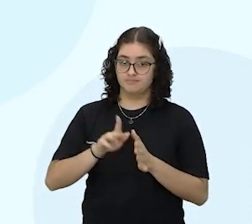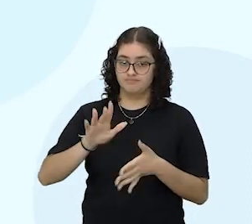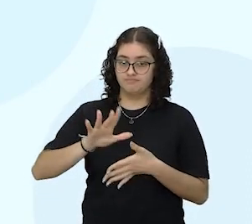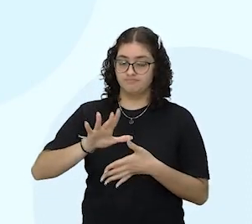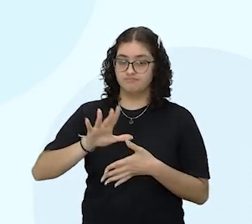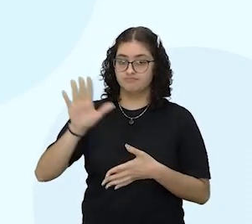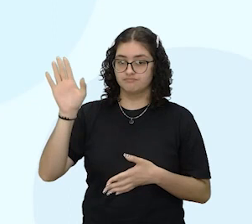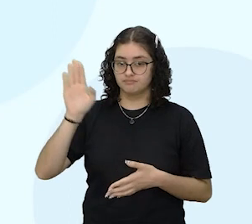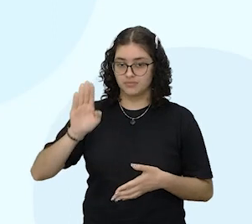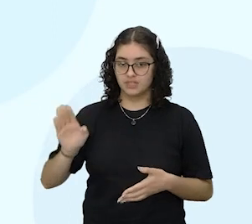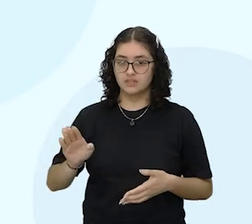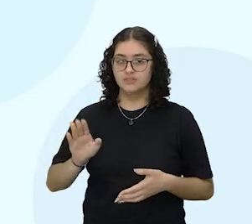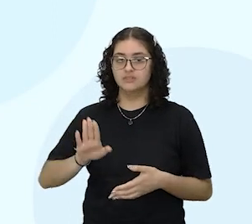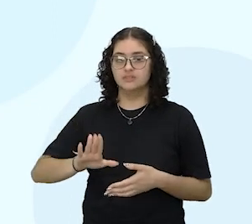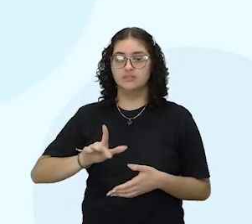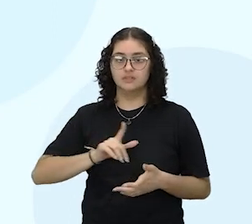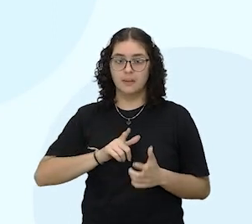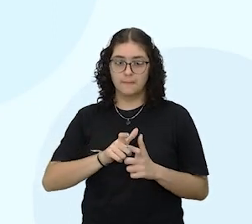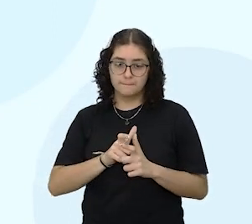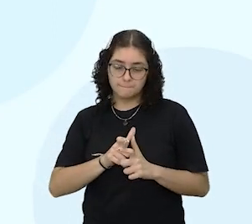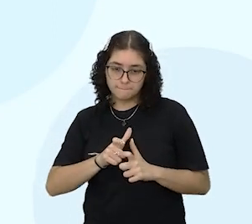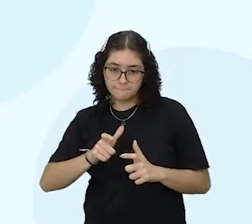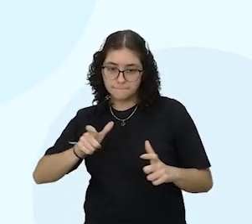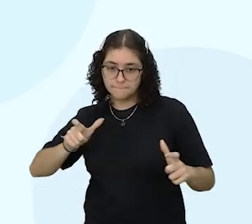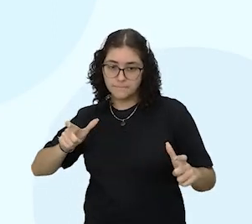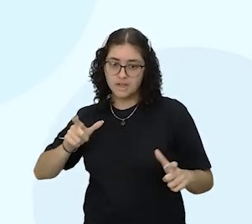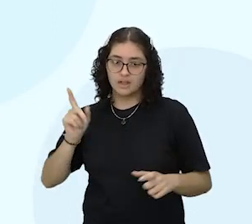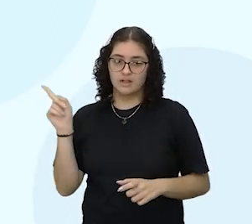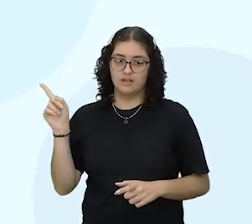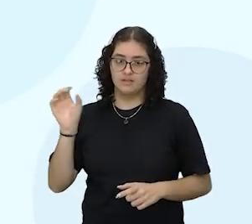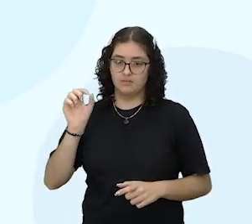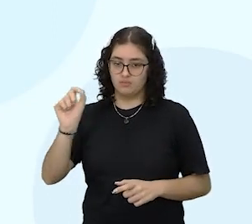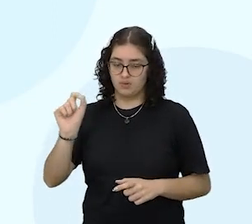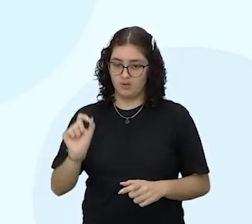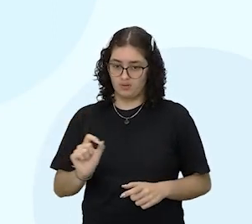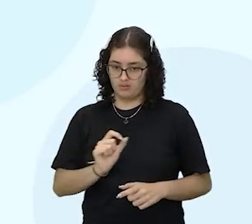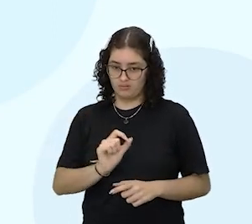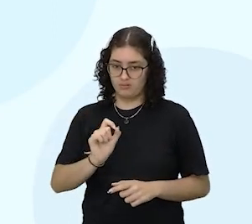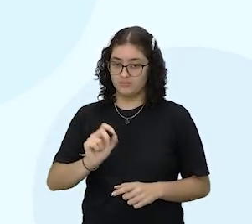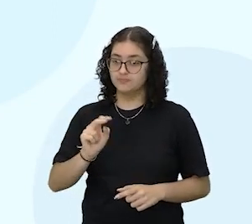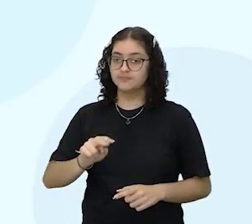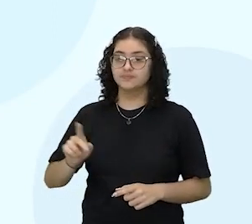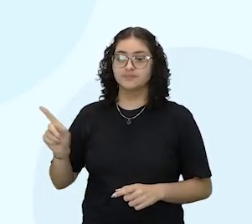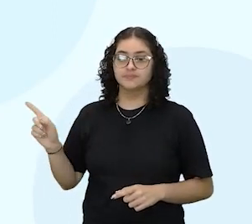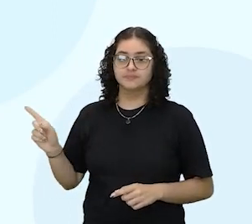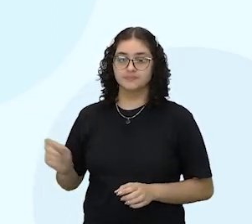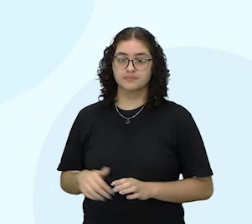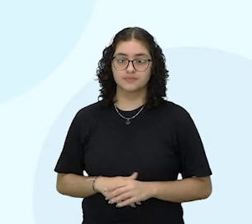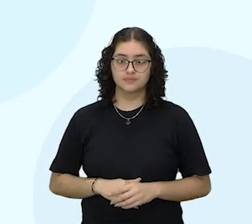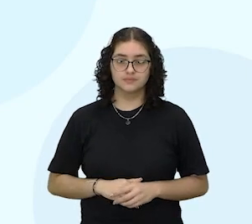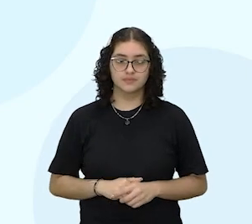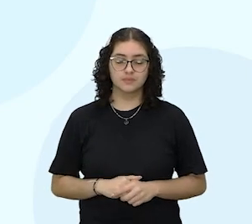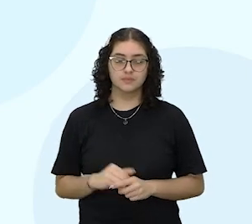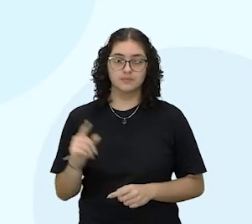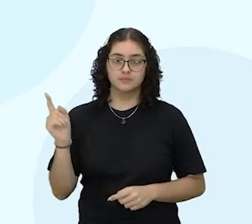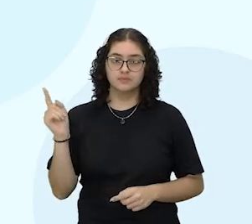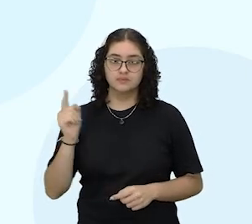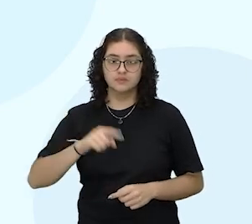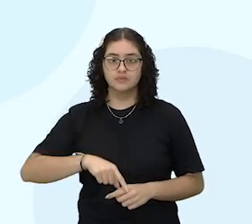que quanto maiores são essas bolinhas que a gente está vendo no decorrer de todo o mapa,